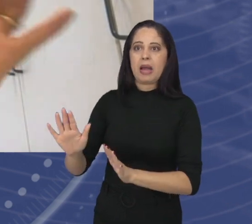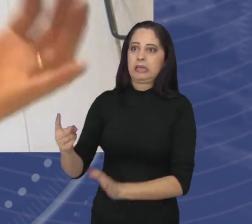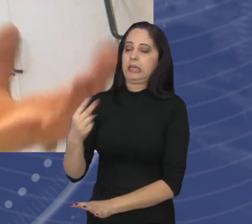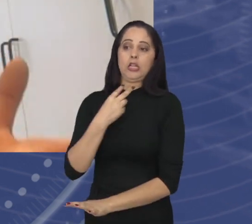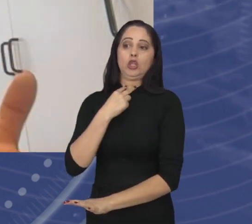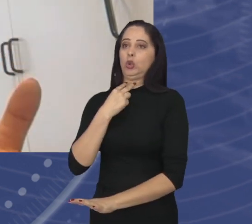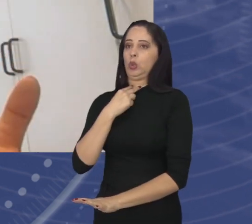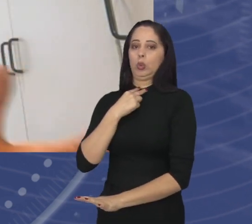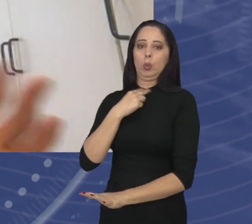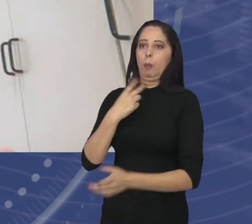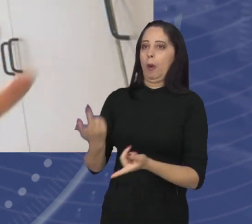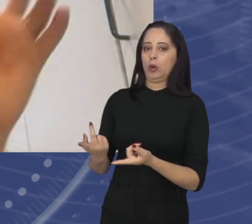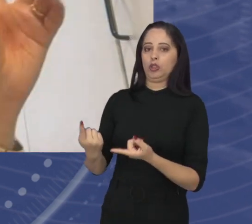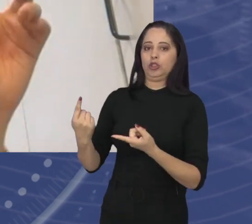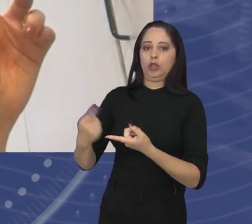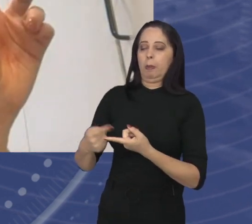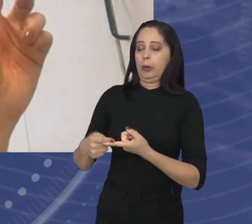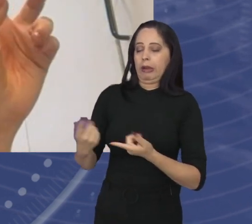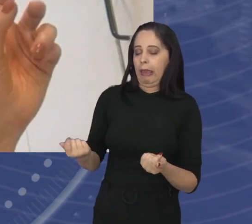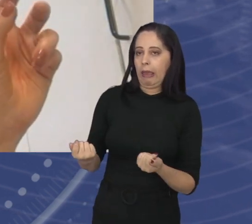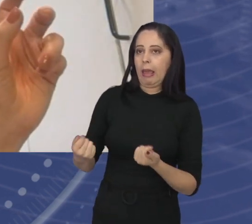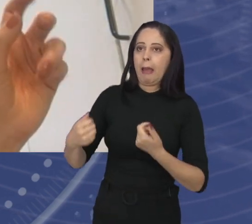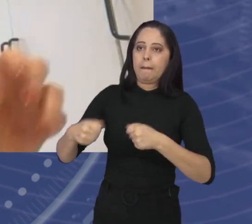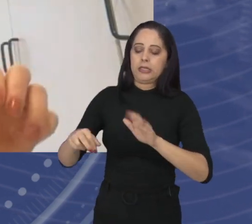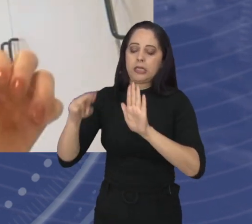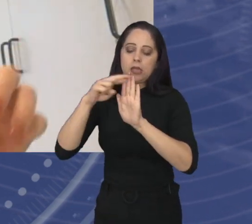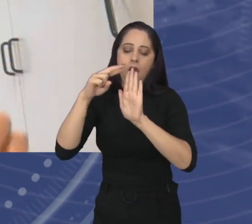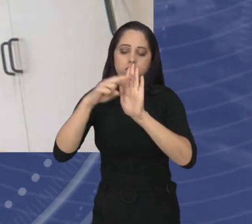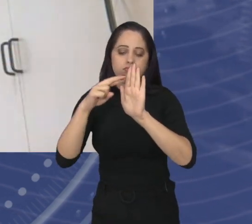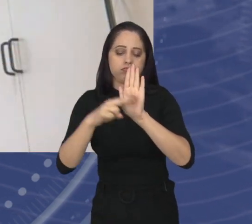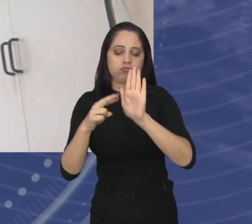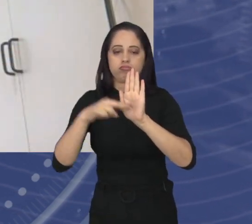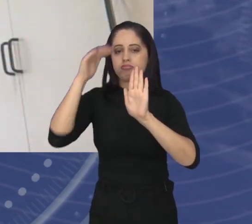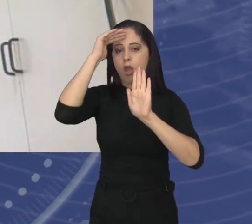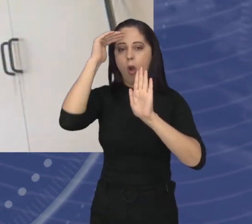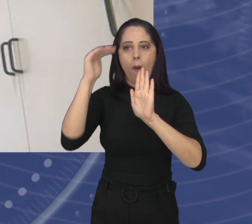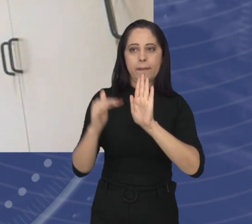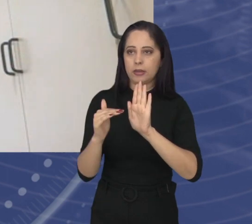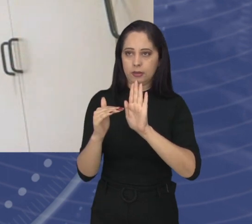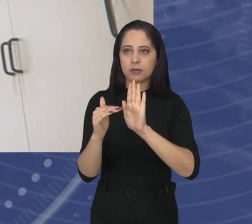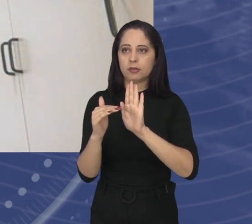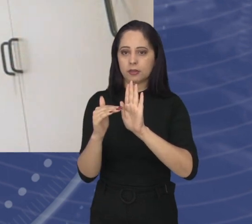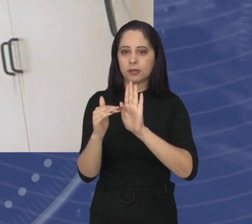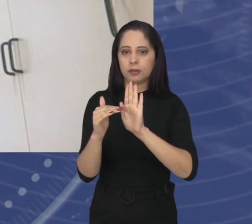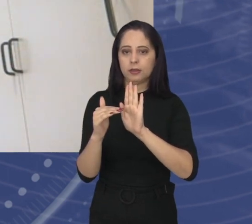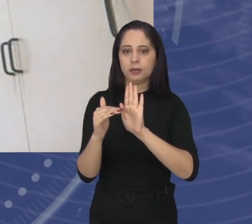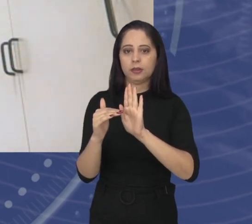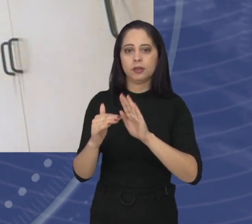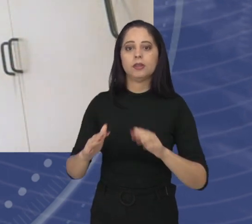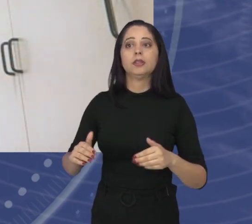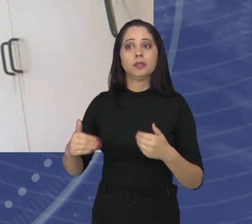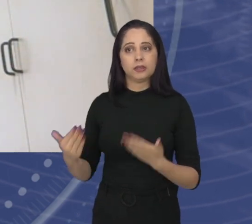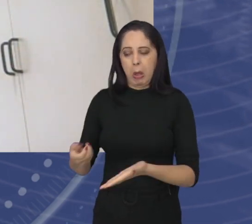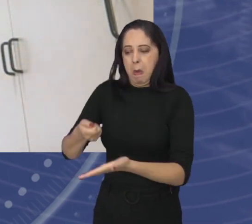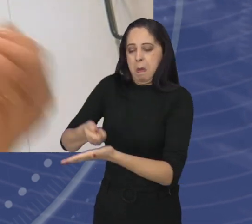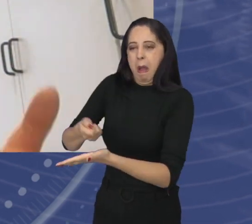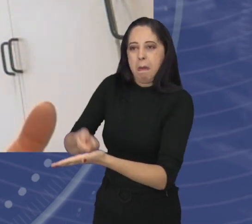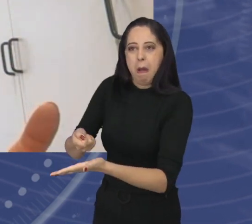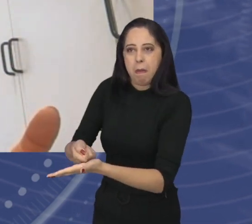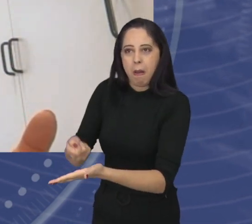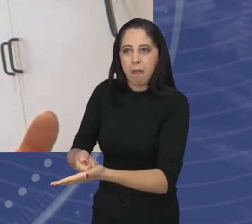seguir muitas vezes uma normatividade, muitas vezes progressista e assim por diante,